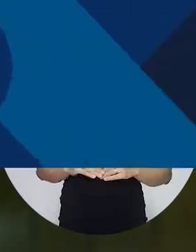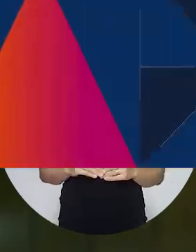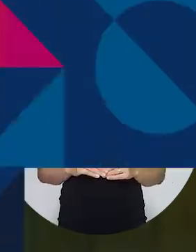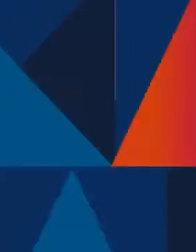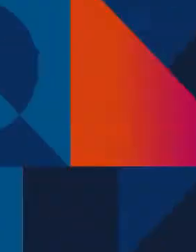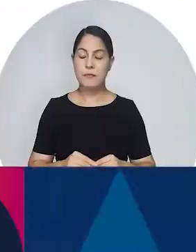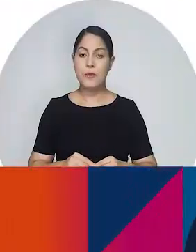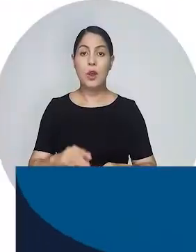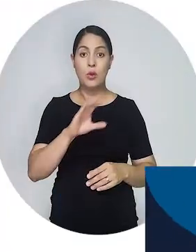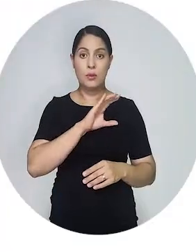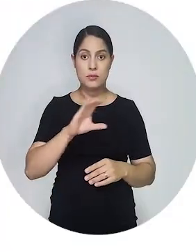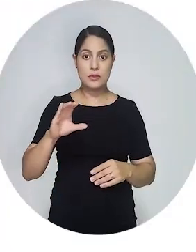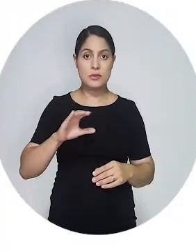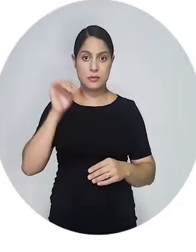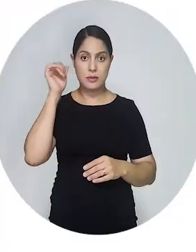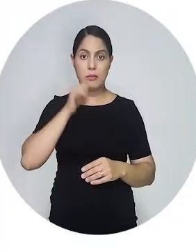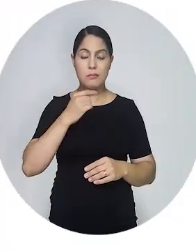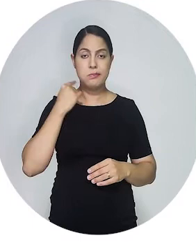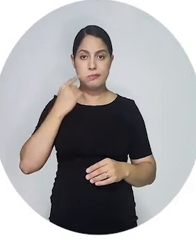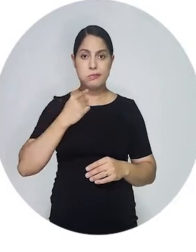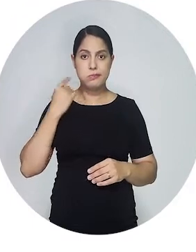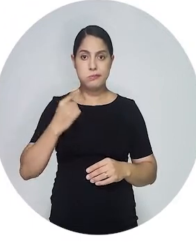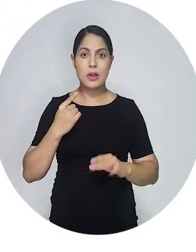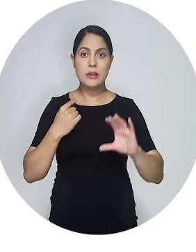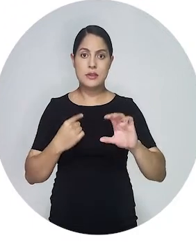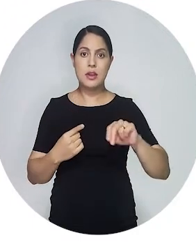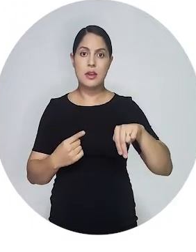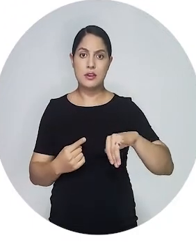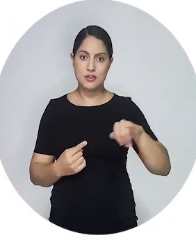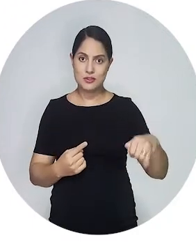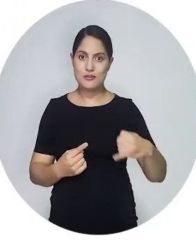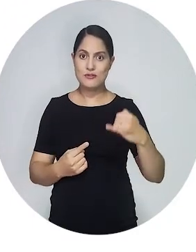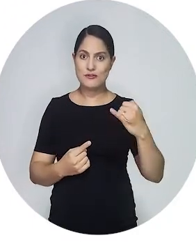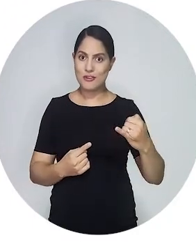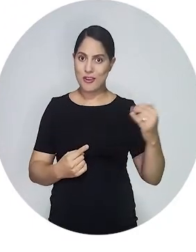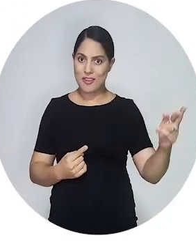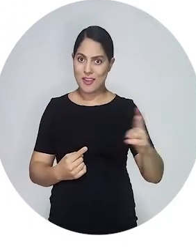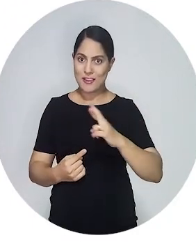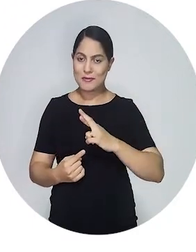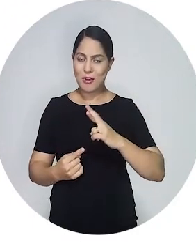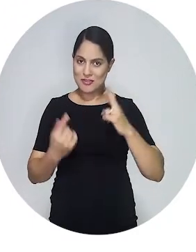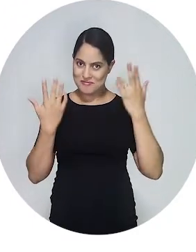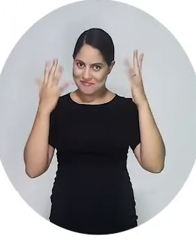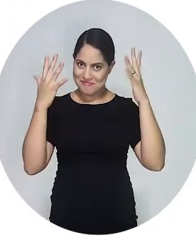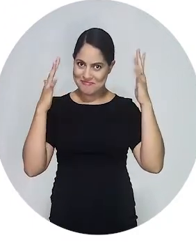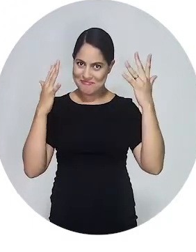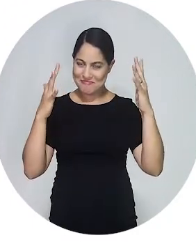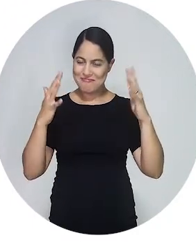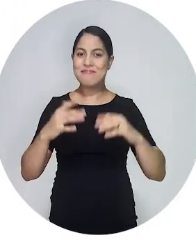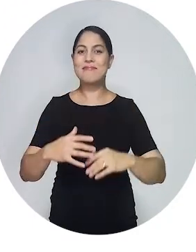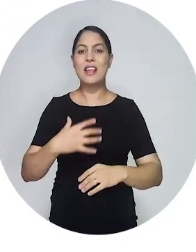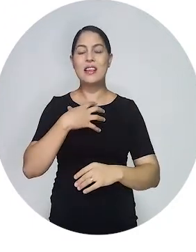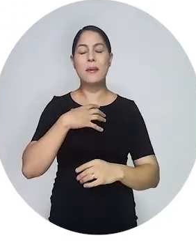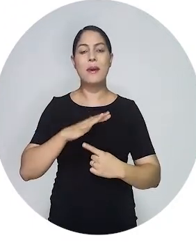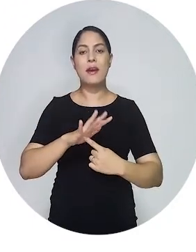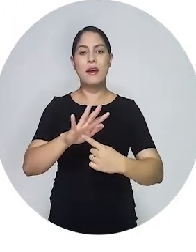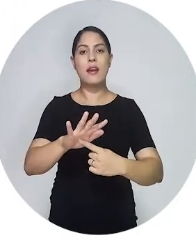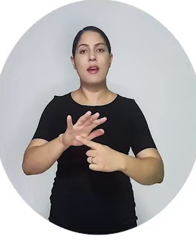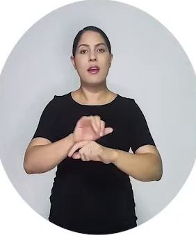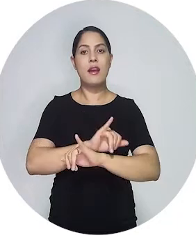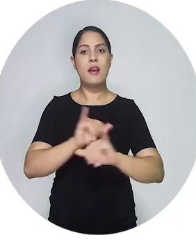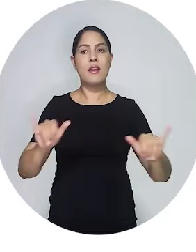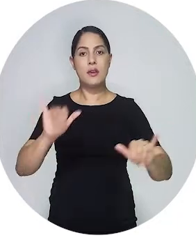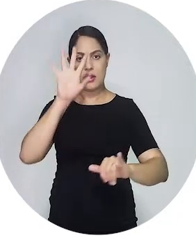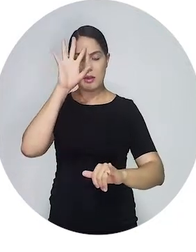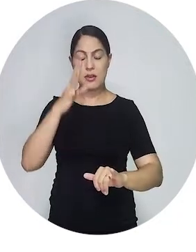gênero. A presidente da Comissão Nacional da Mulher Advogada, Cristiane Damasceno, celebrou a resposta do CNJ e destacou